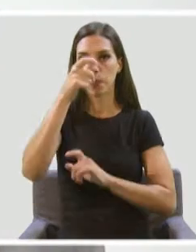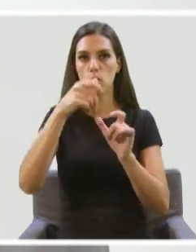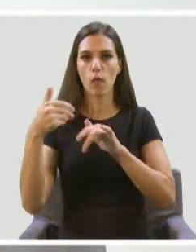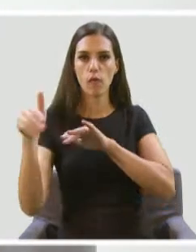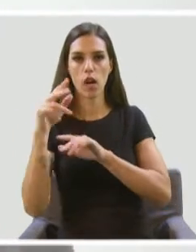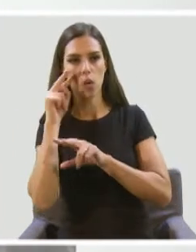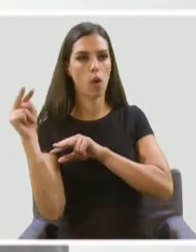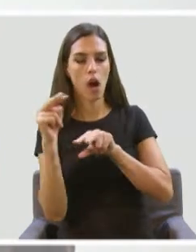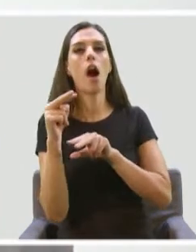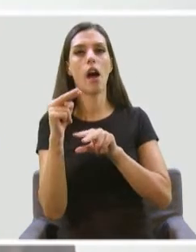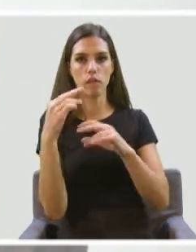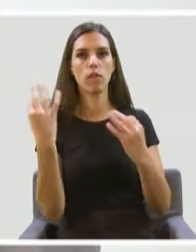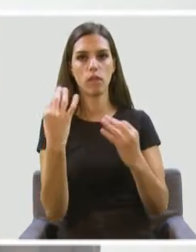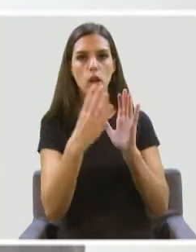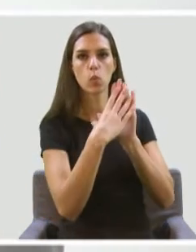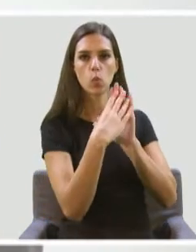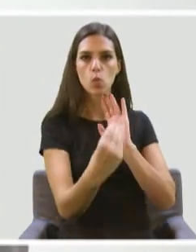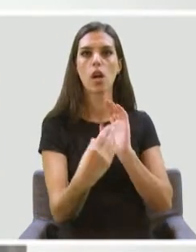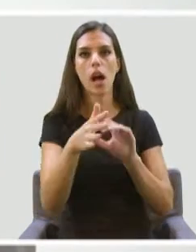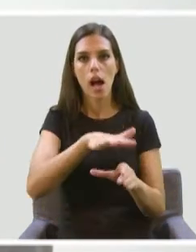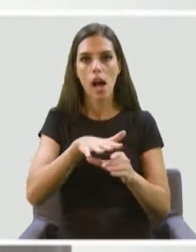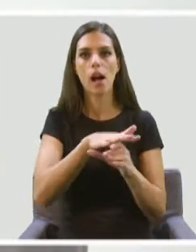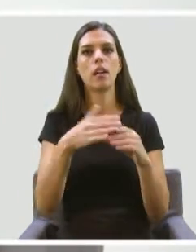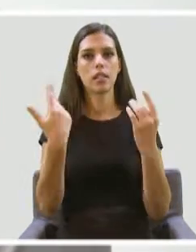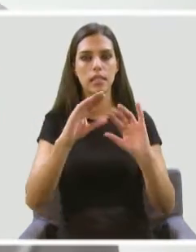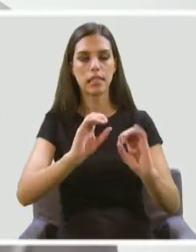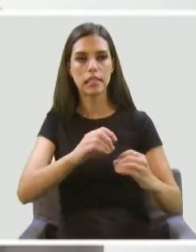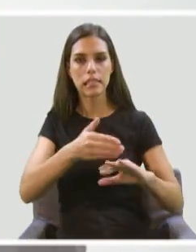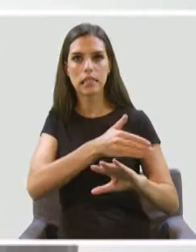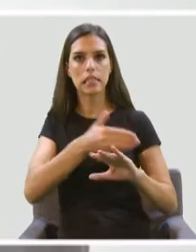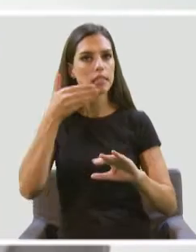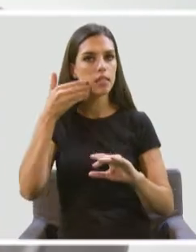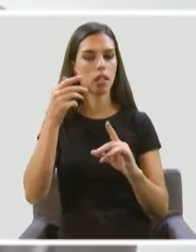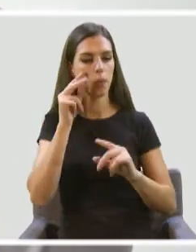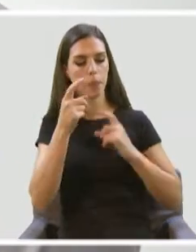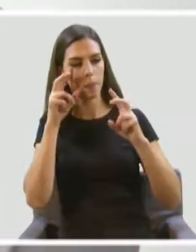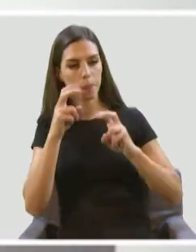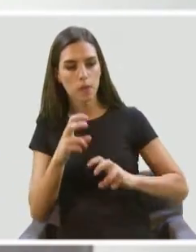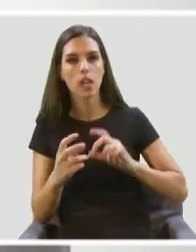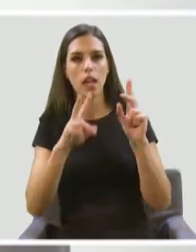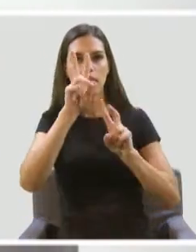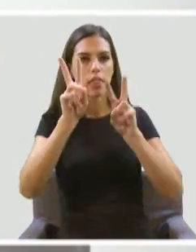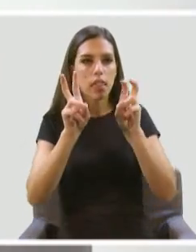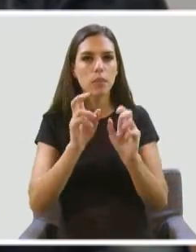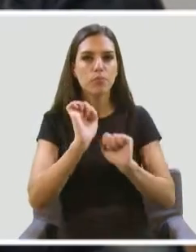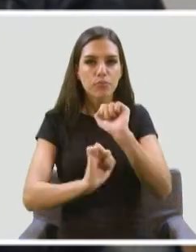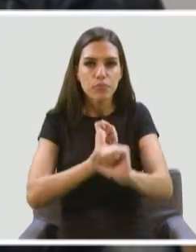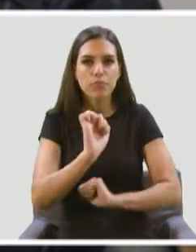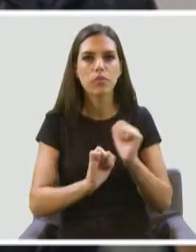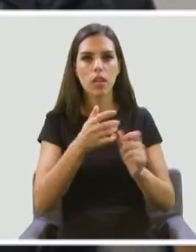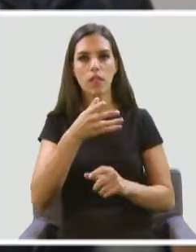ver a ESCS como uma referência nesta área e desde cedo se calhar começam a investigar, começam a perceber do que é que compõem a ESCS e o que é que existe